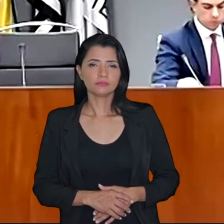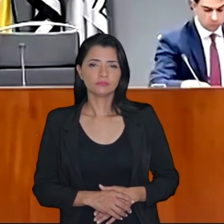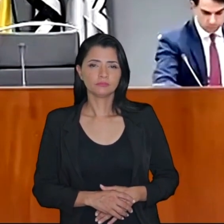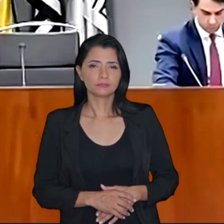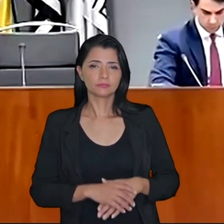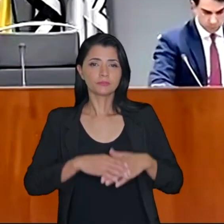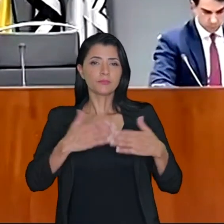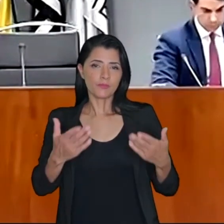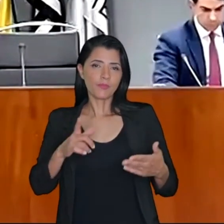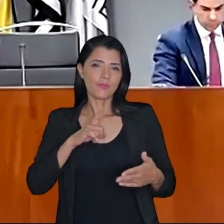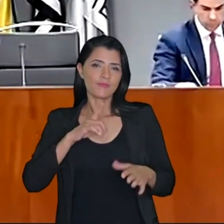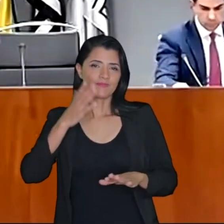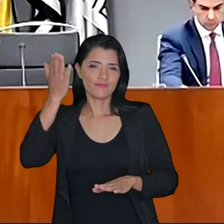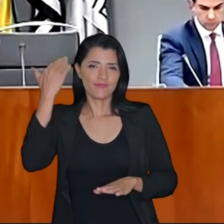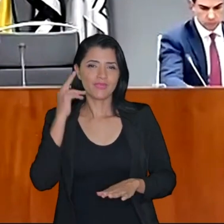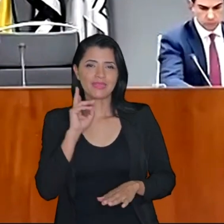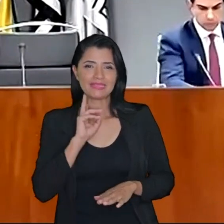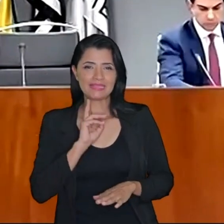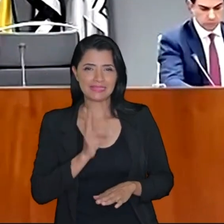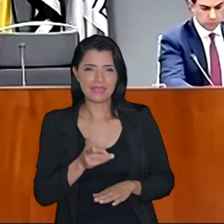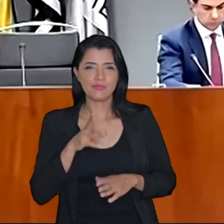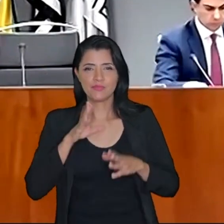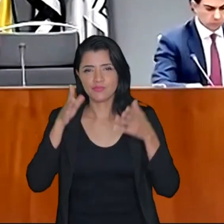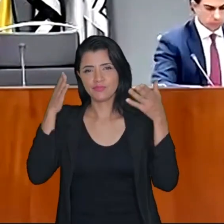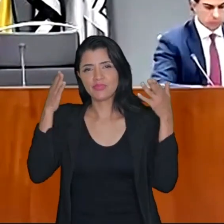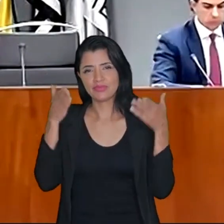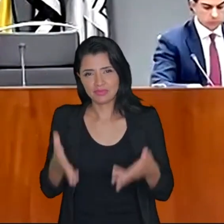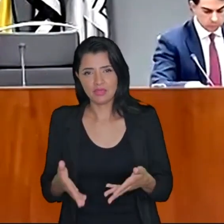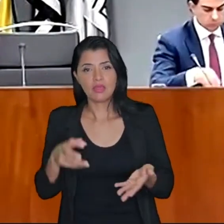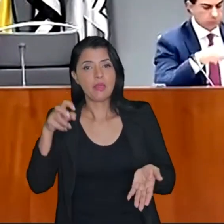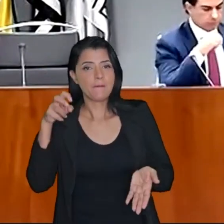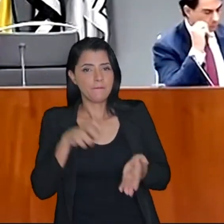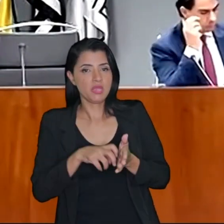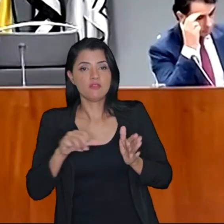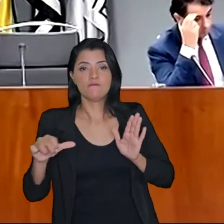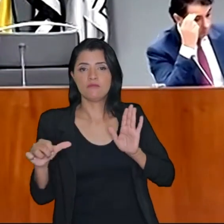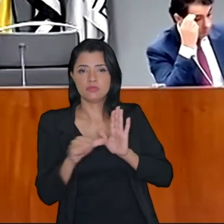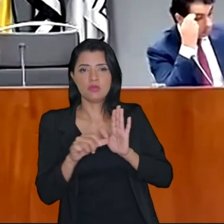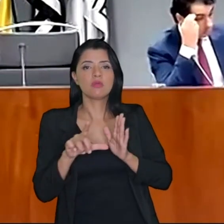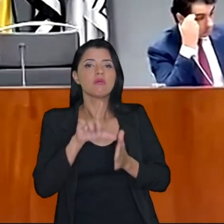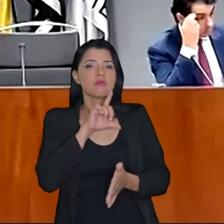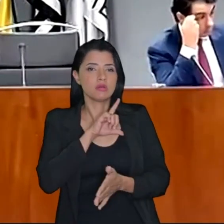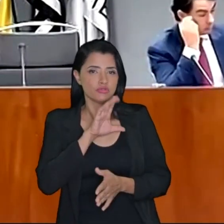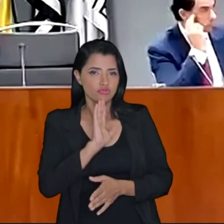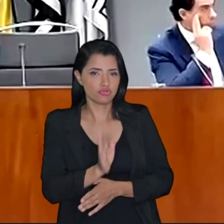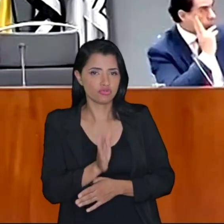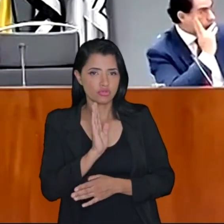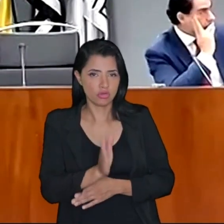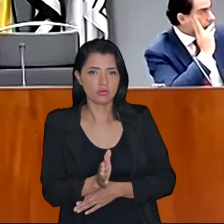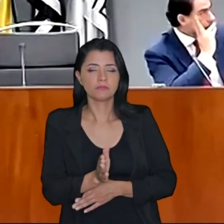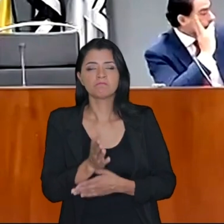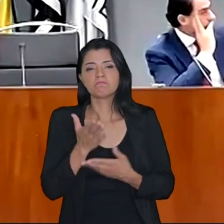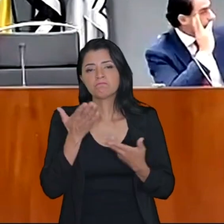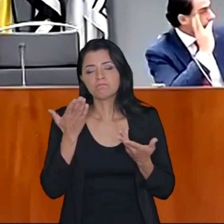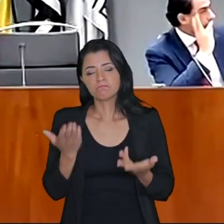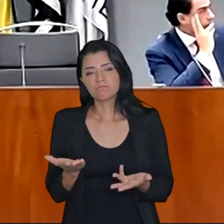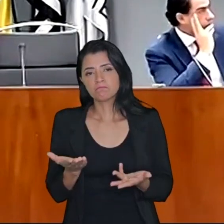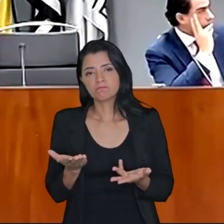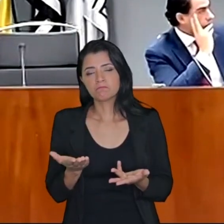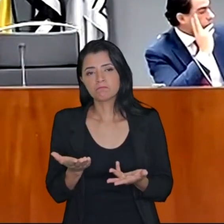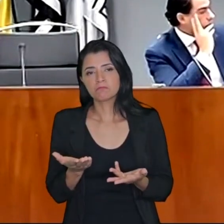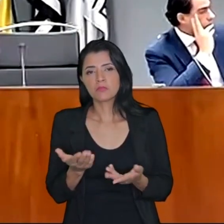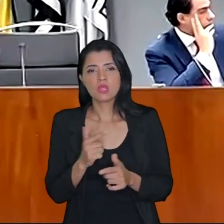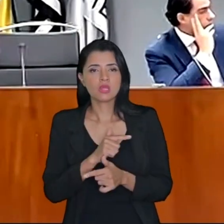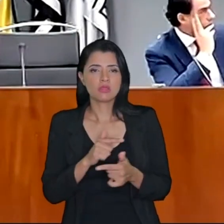Não tive, eu acho que praticamente todos os que eu participei, as penas eram fixadas com antecipação.